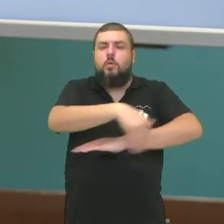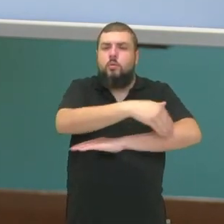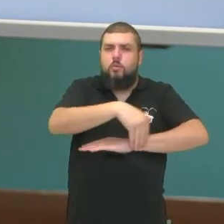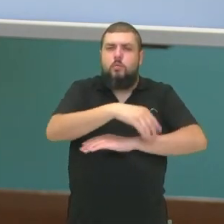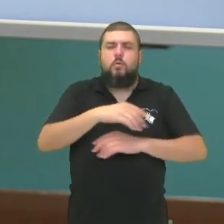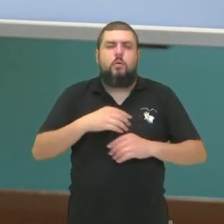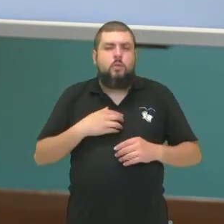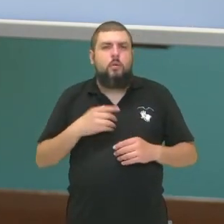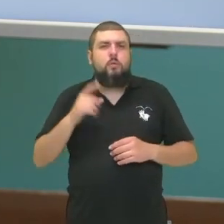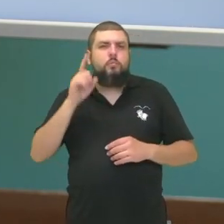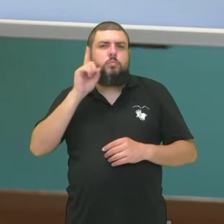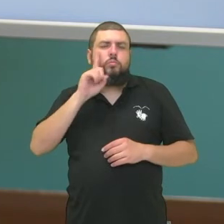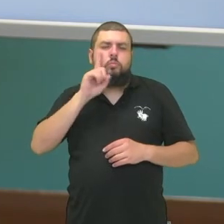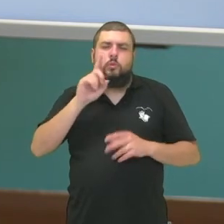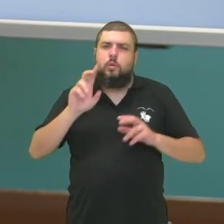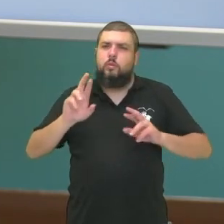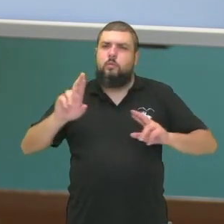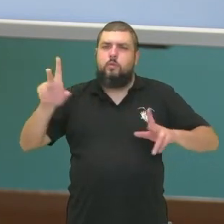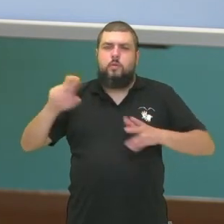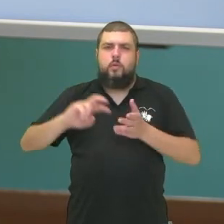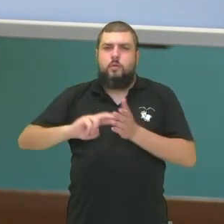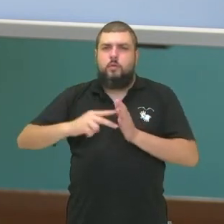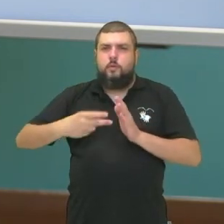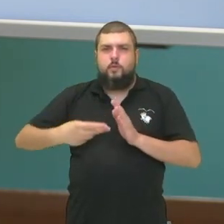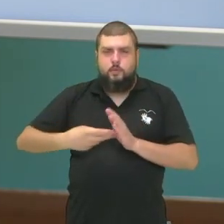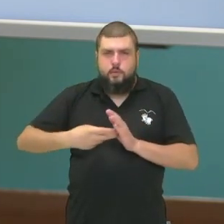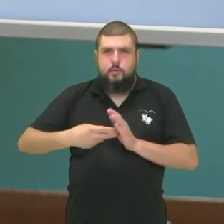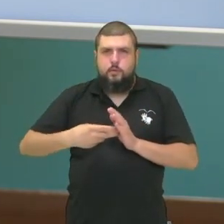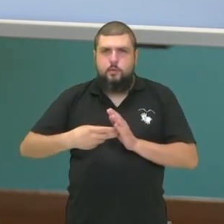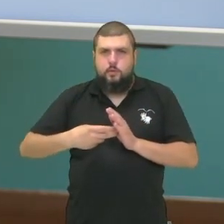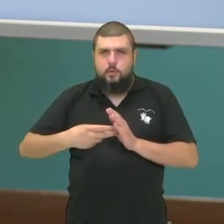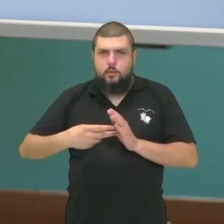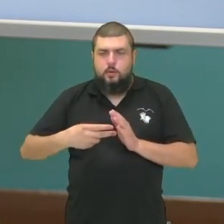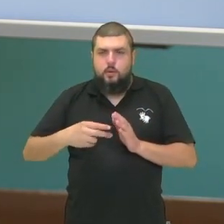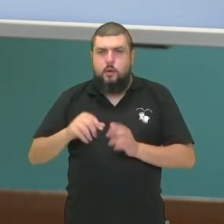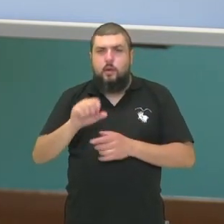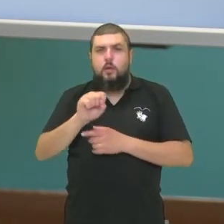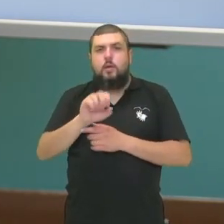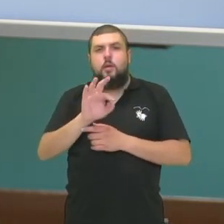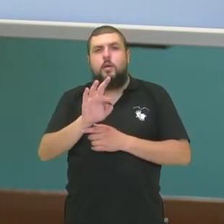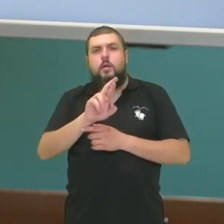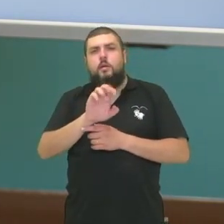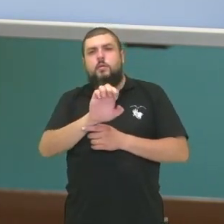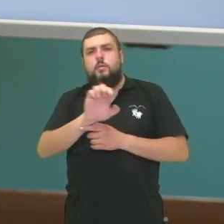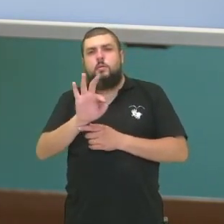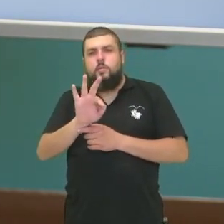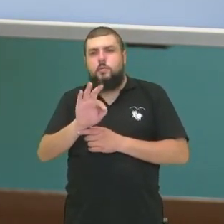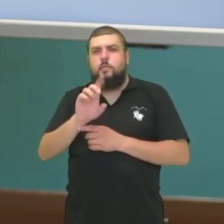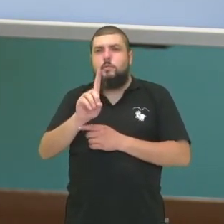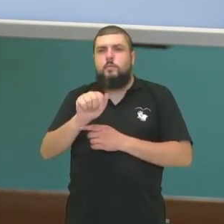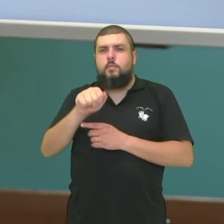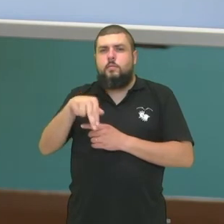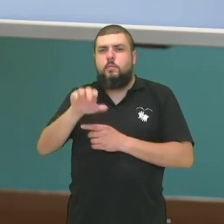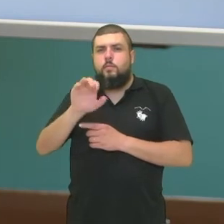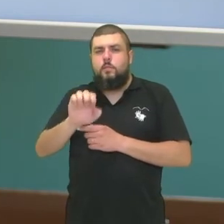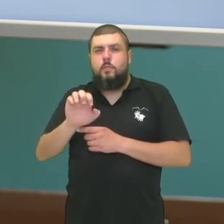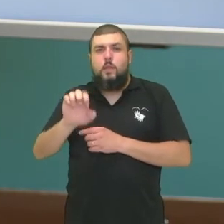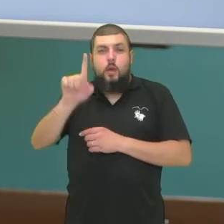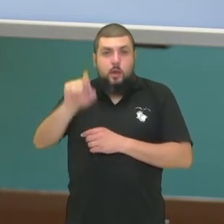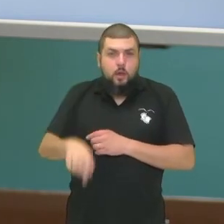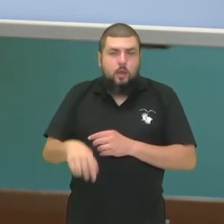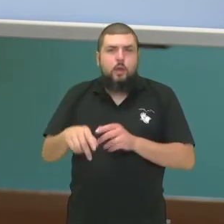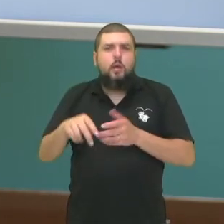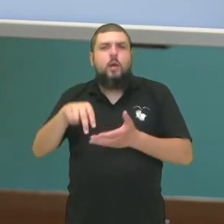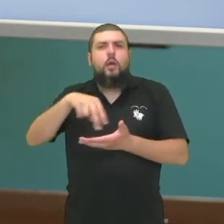tem exatamente essa conotação, porque nesse caso, street dance significa o quê? Dança urbana do povo